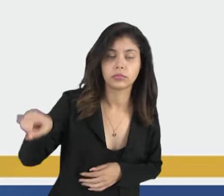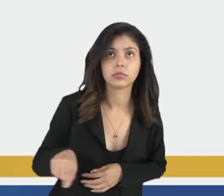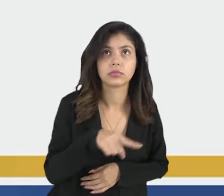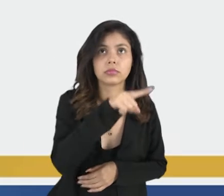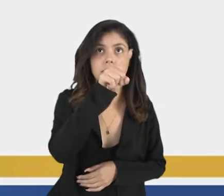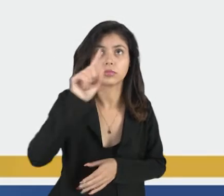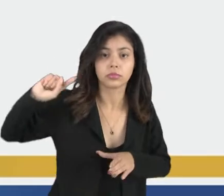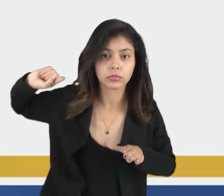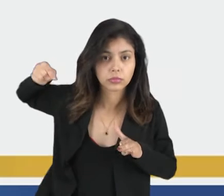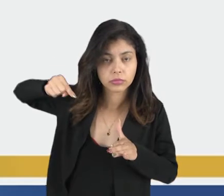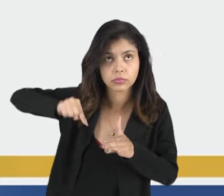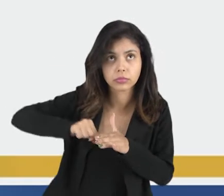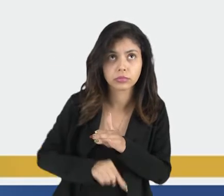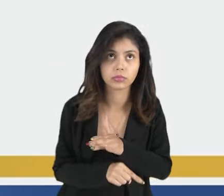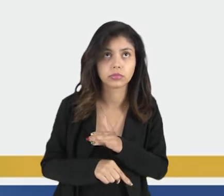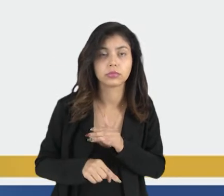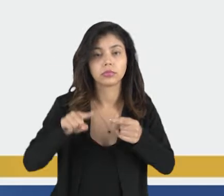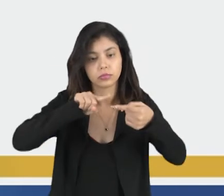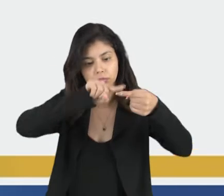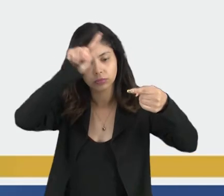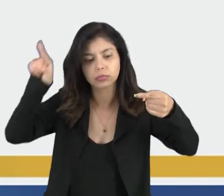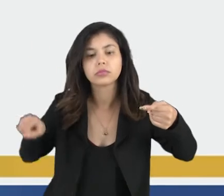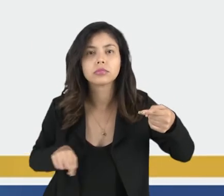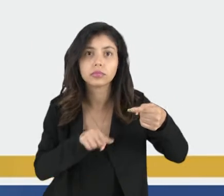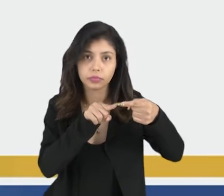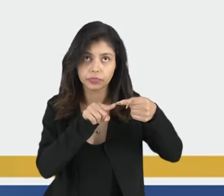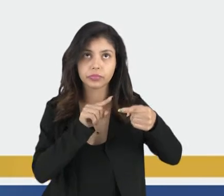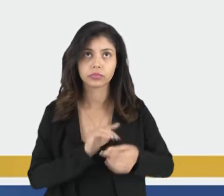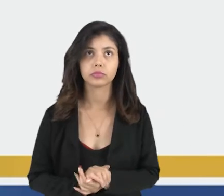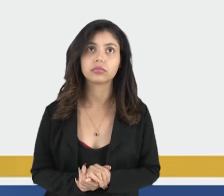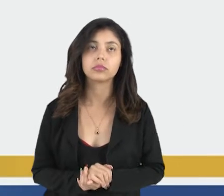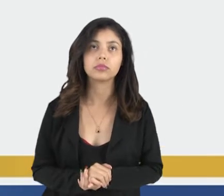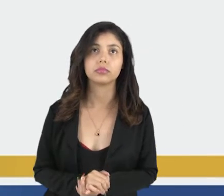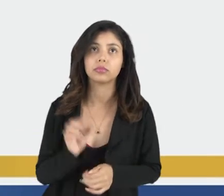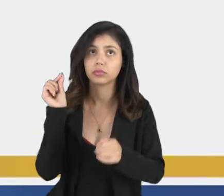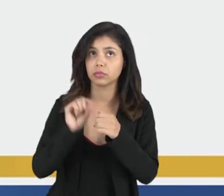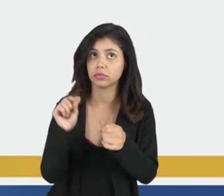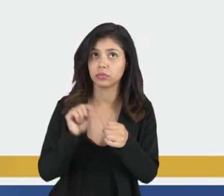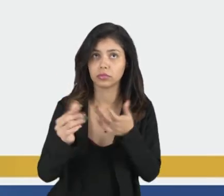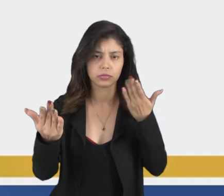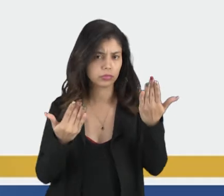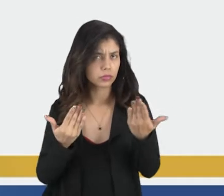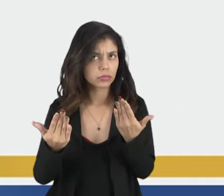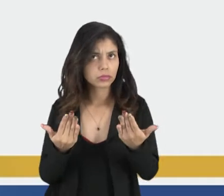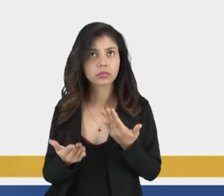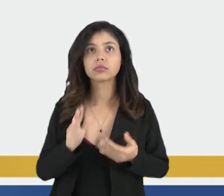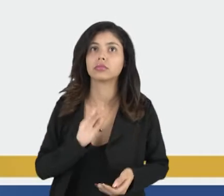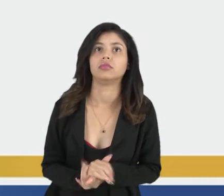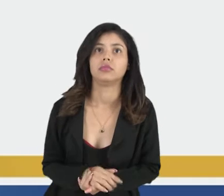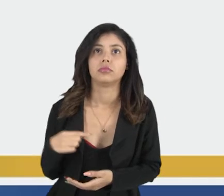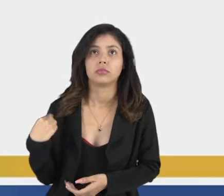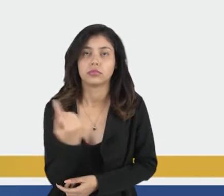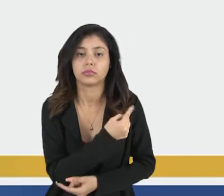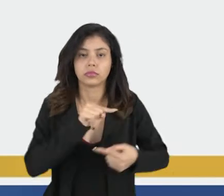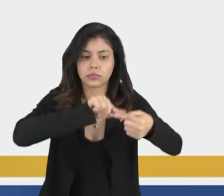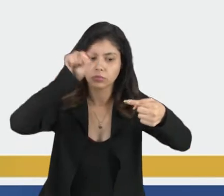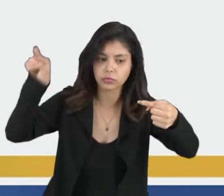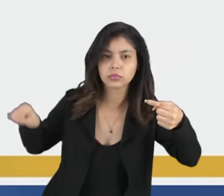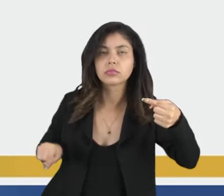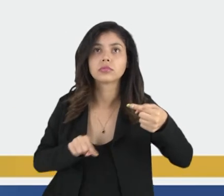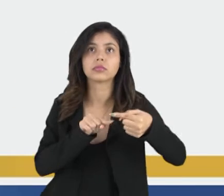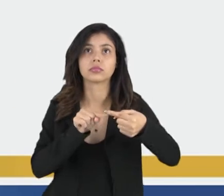região interna da circunferência. Fazendo um comparativo, temos que